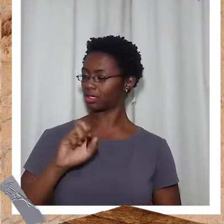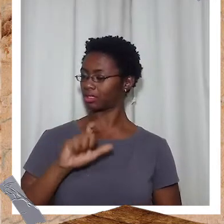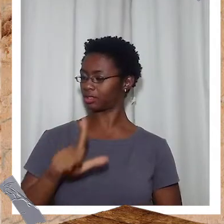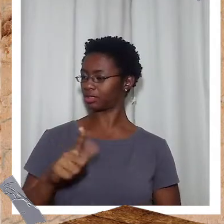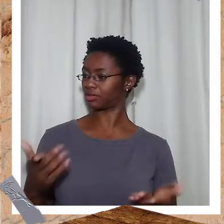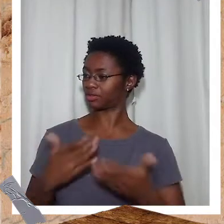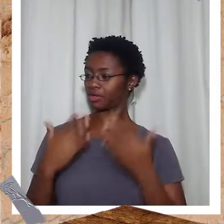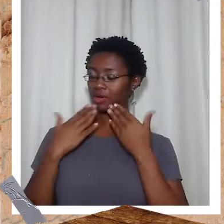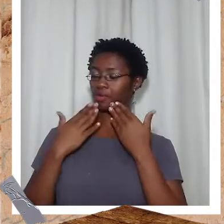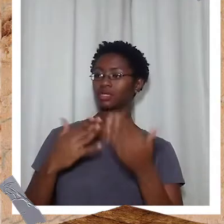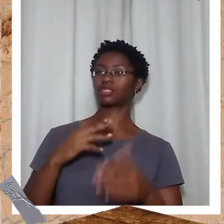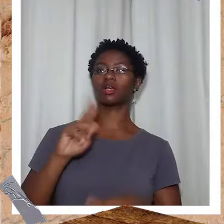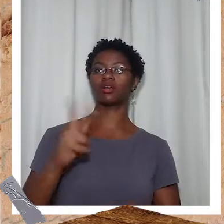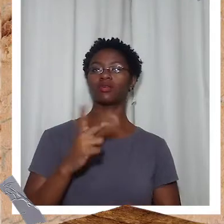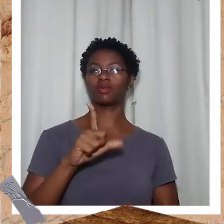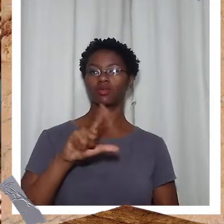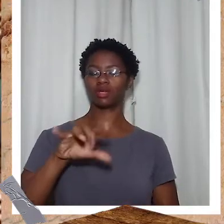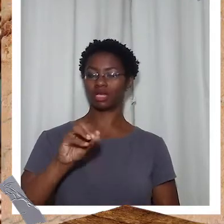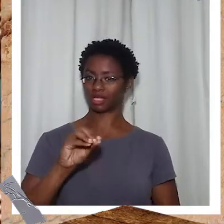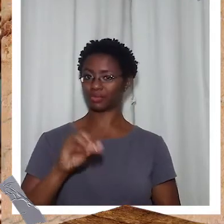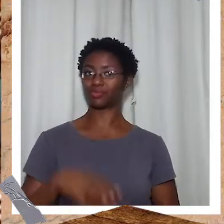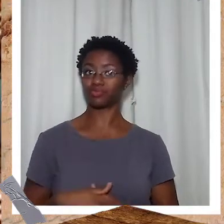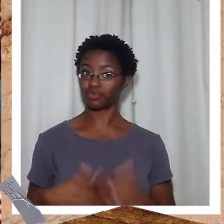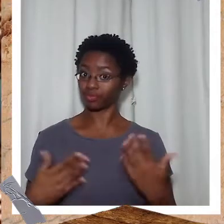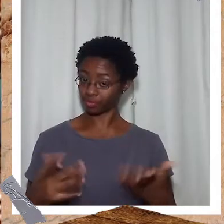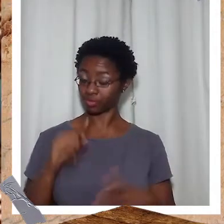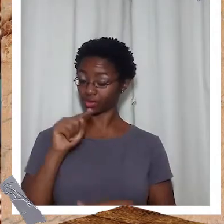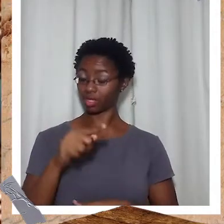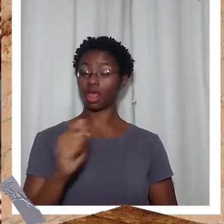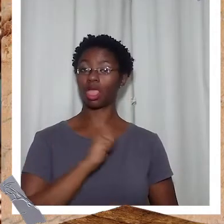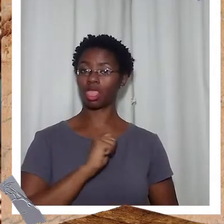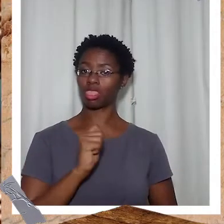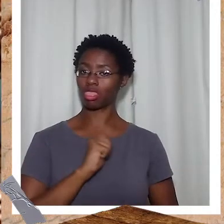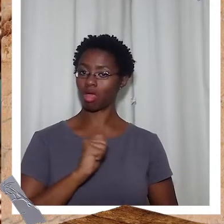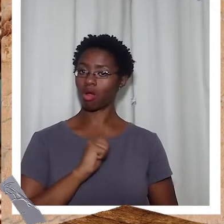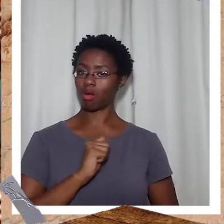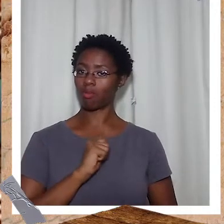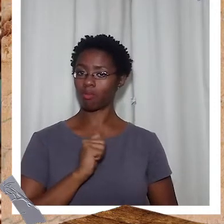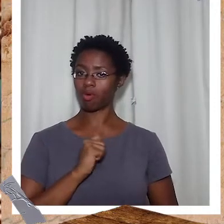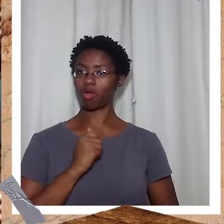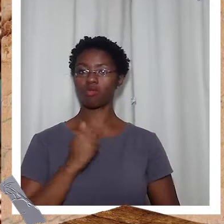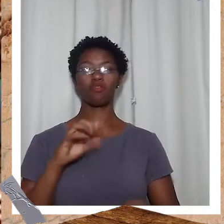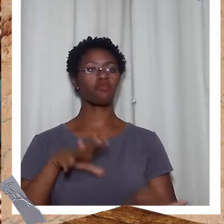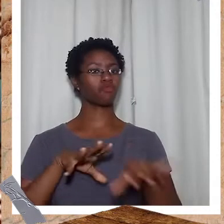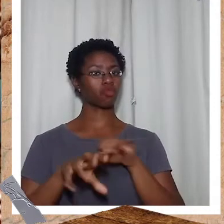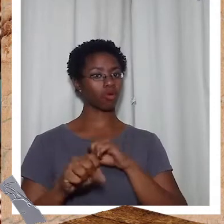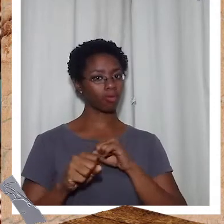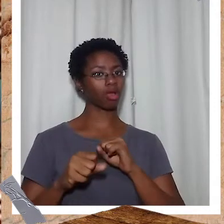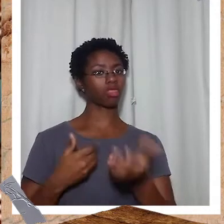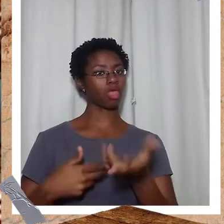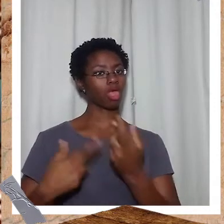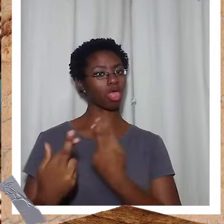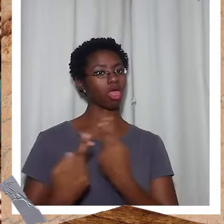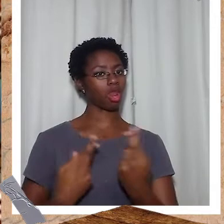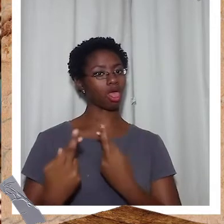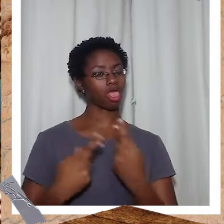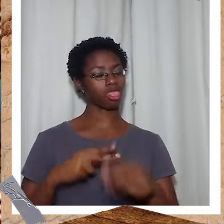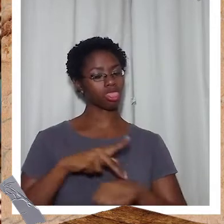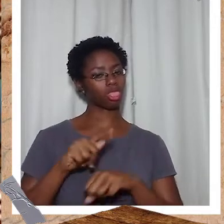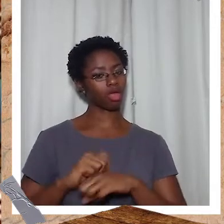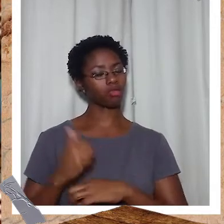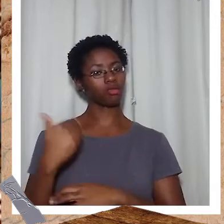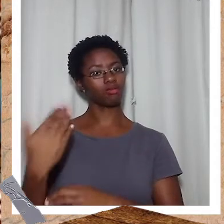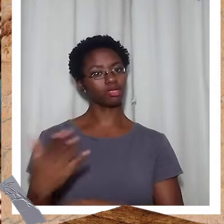apresentar o Hélio Menezes. Hélio Menezes é antropólogo, graduado em Relações Internacionais e em